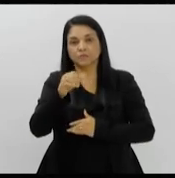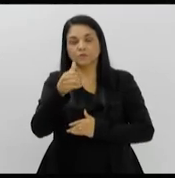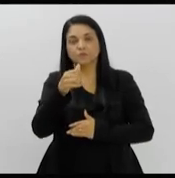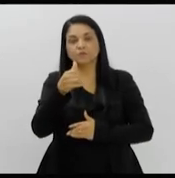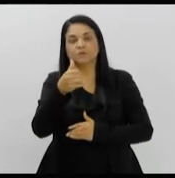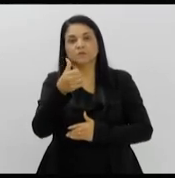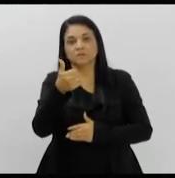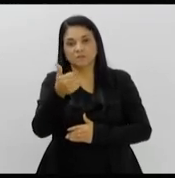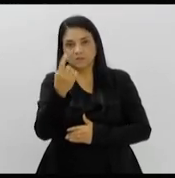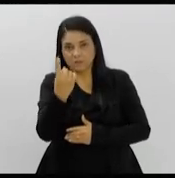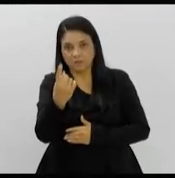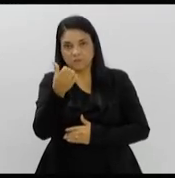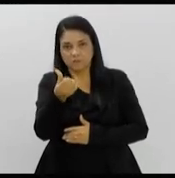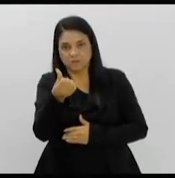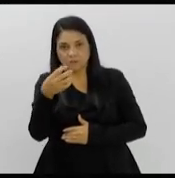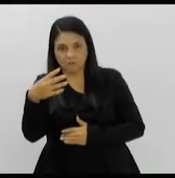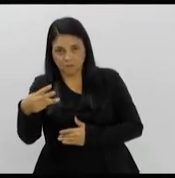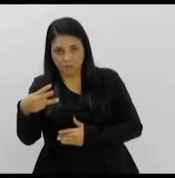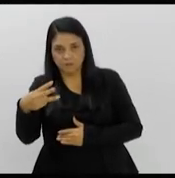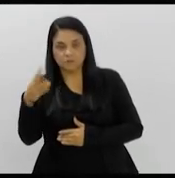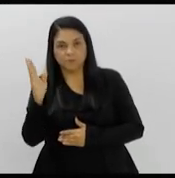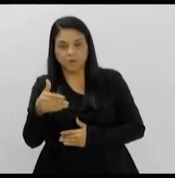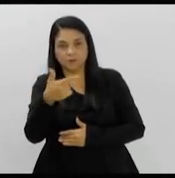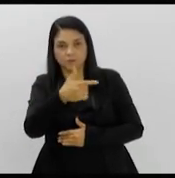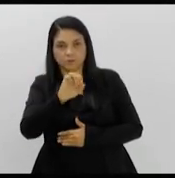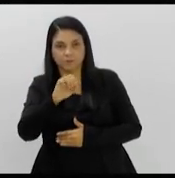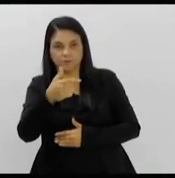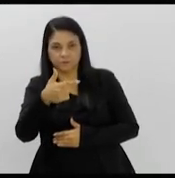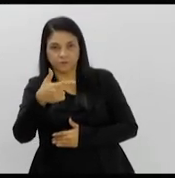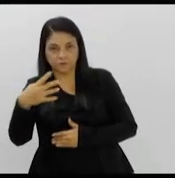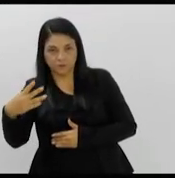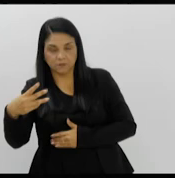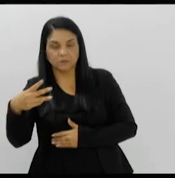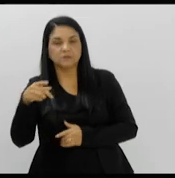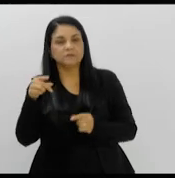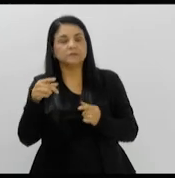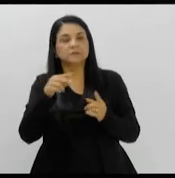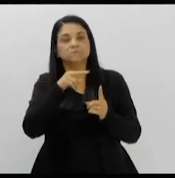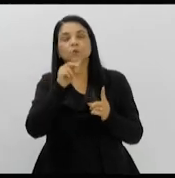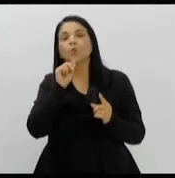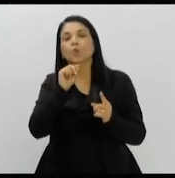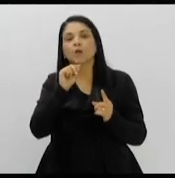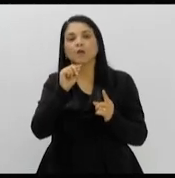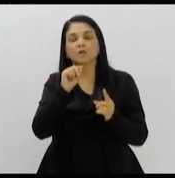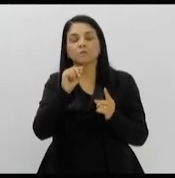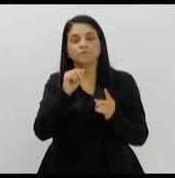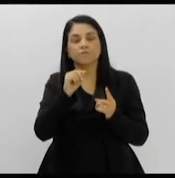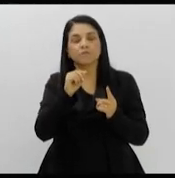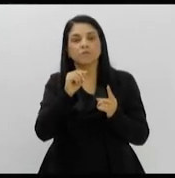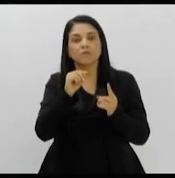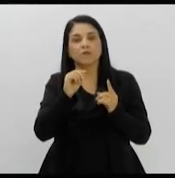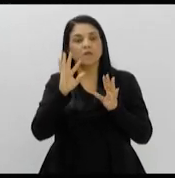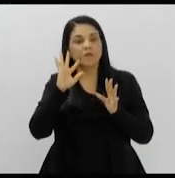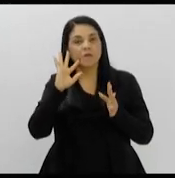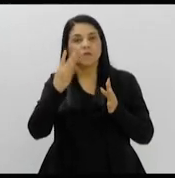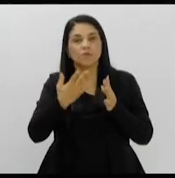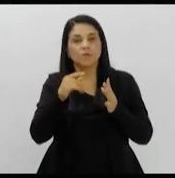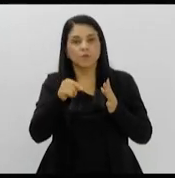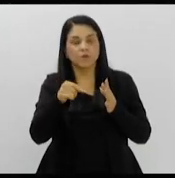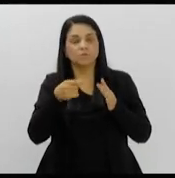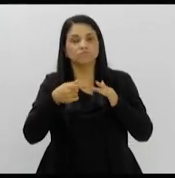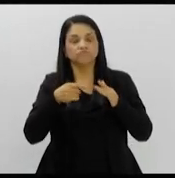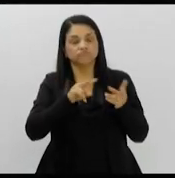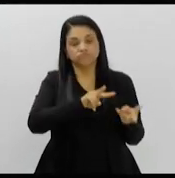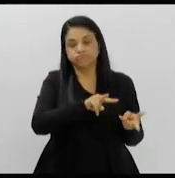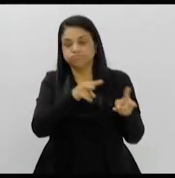de 23 que previa o remanejamento dos Fundos do Poder